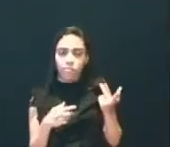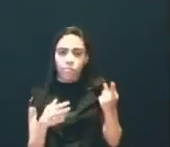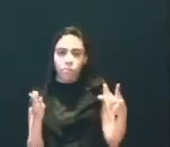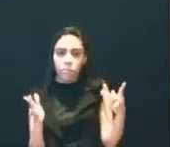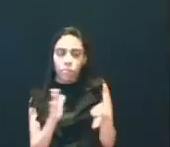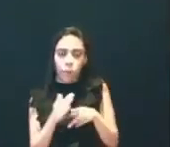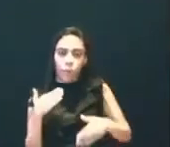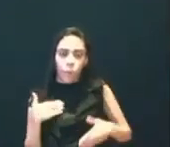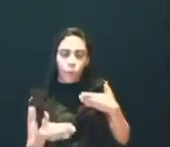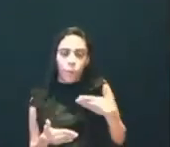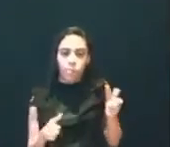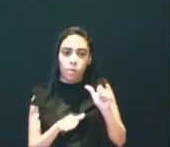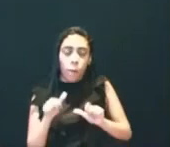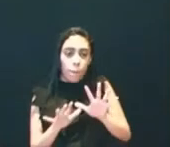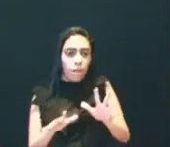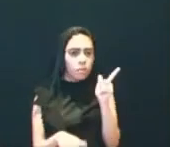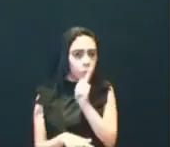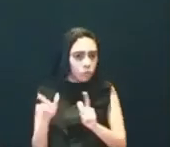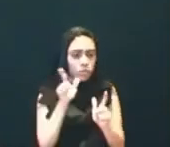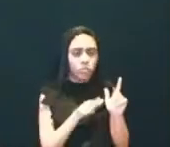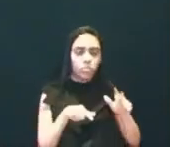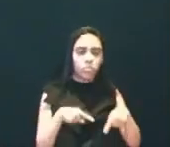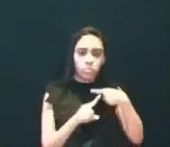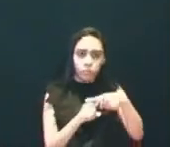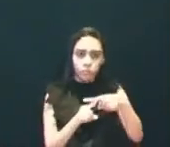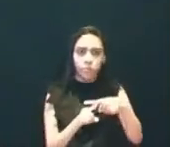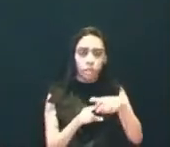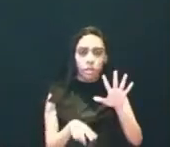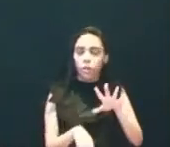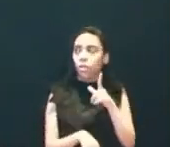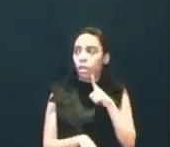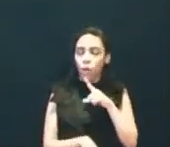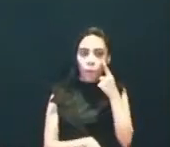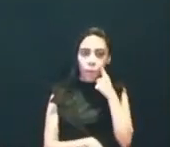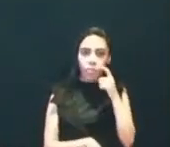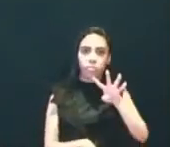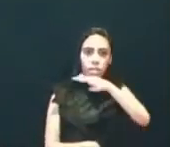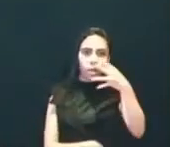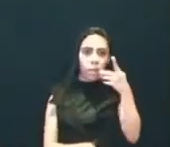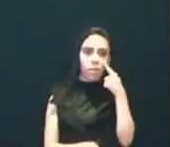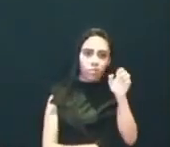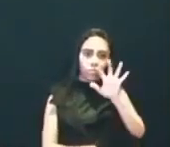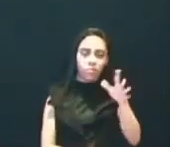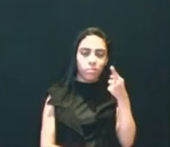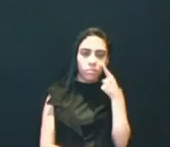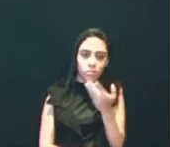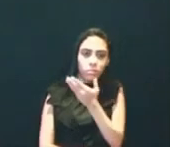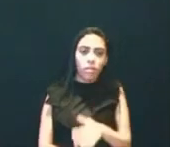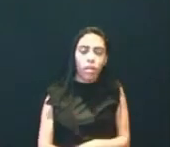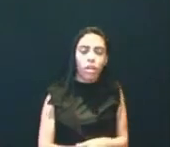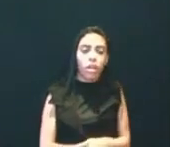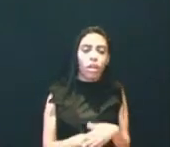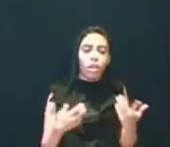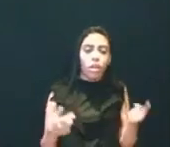tratar com o CAR-T-cell tendo bons resultados. Nesse gráfico, eu trago para vocês um pouco daquilo que a gente